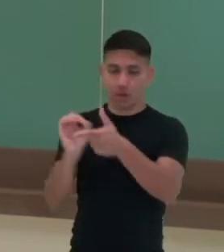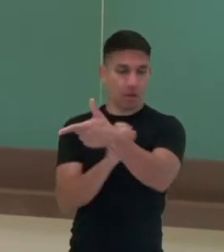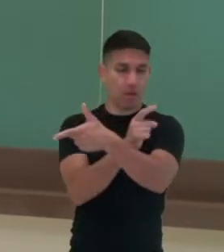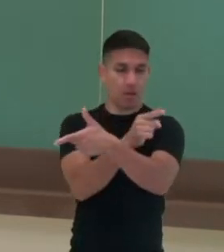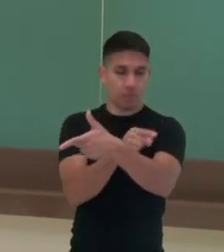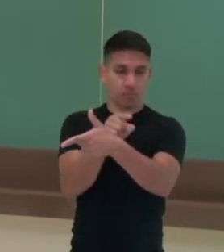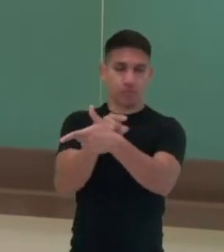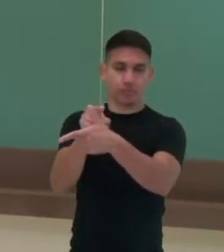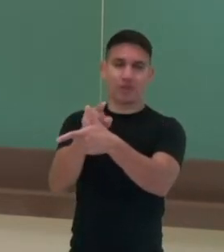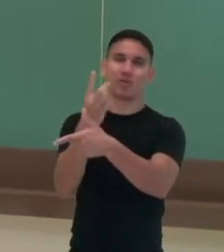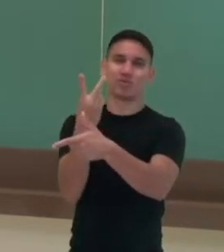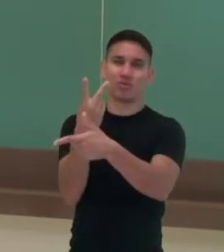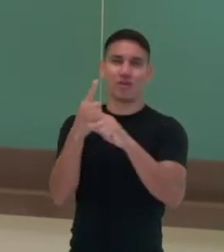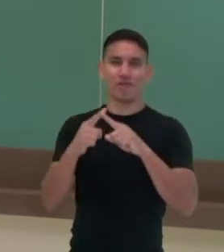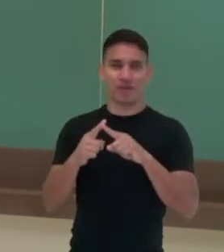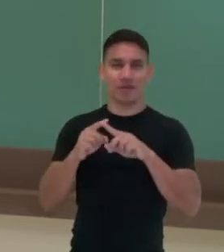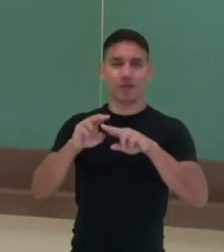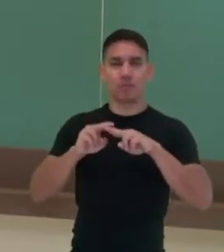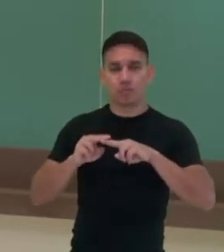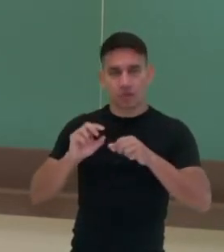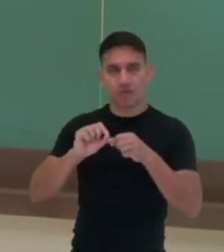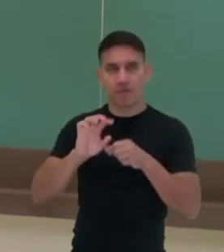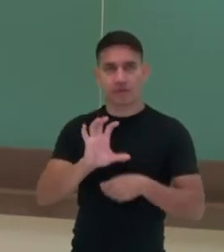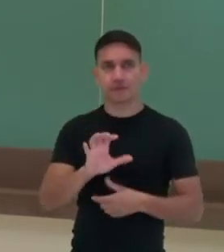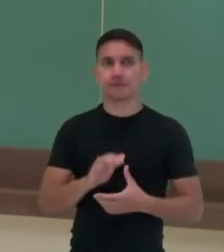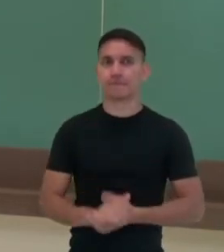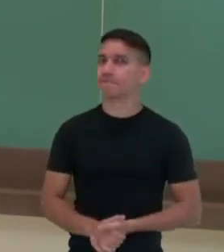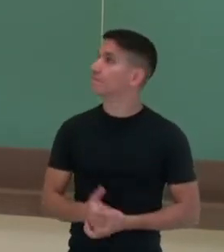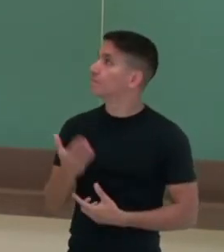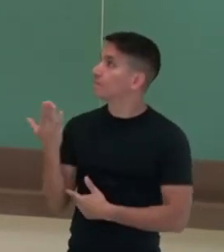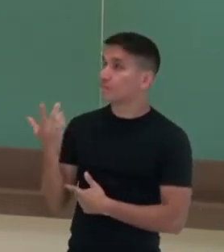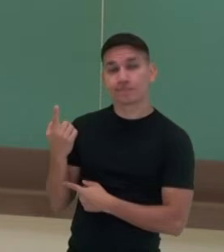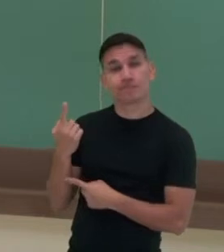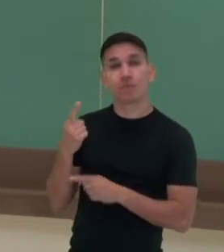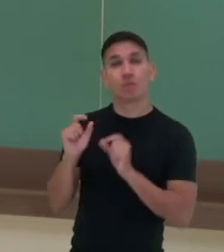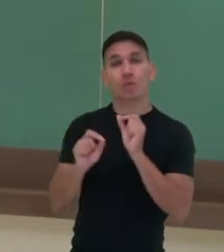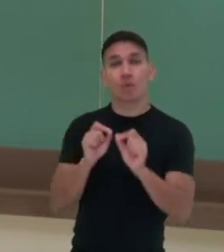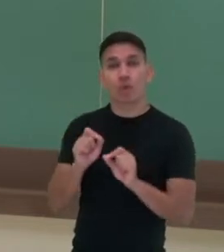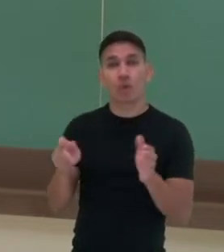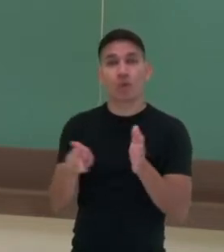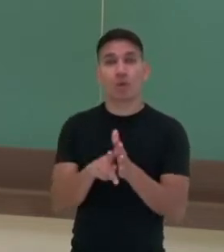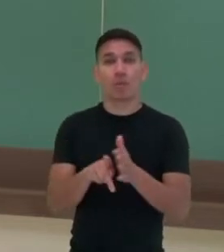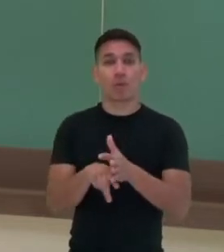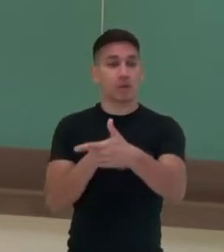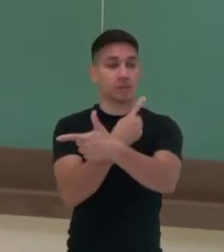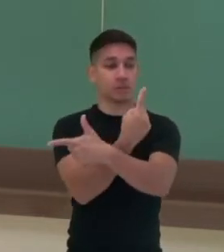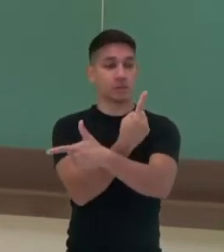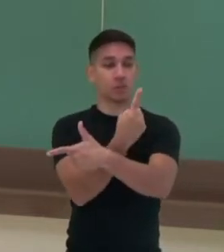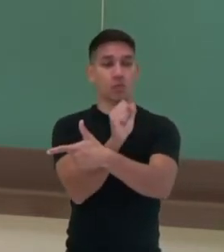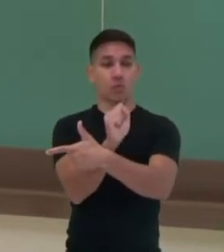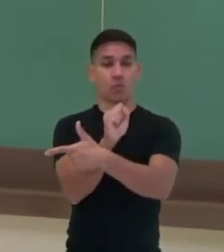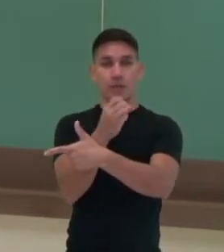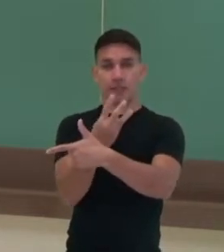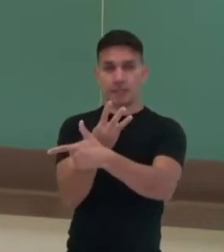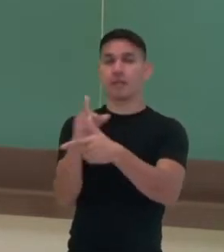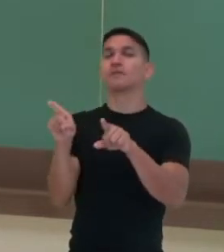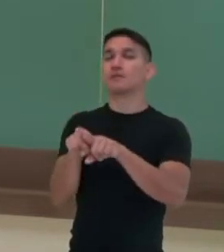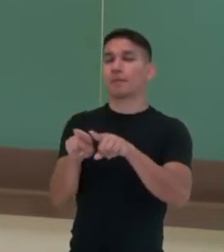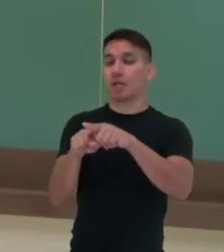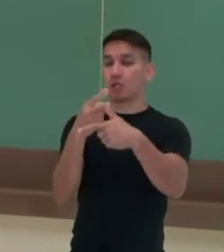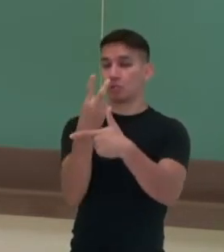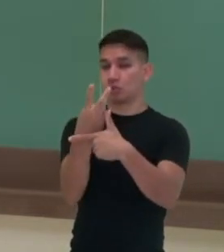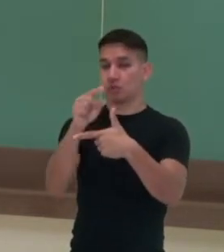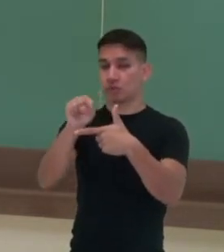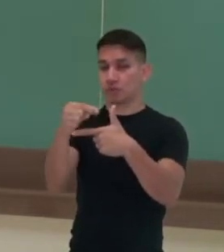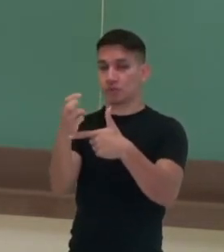vírgula 2 vezes. Eu vou multiplicar por 100. Então, eu faço isso, né? Tanto com 183 quanto com